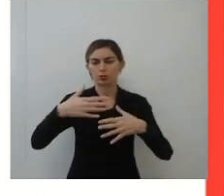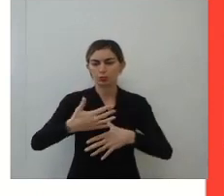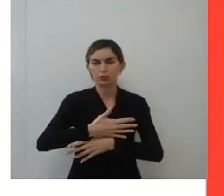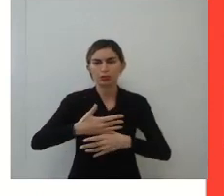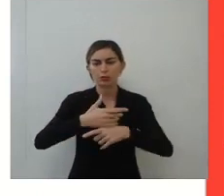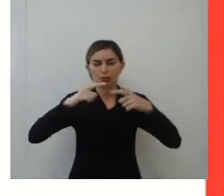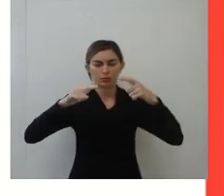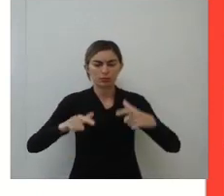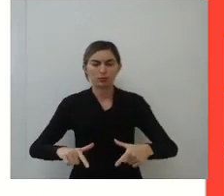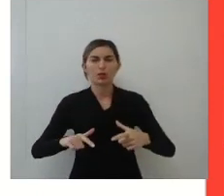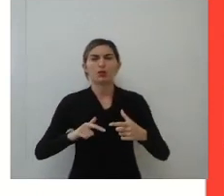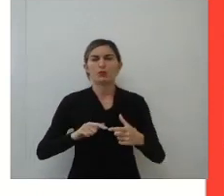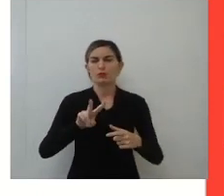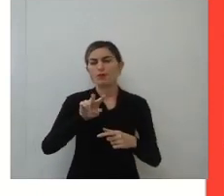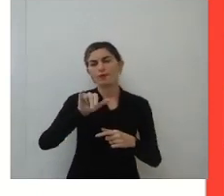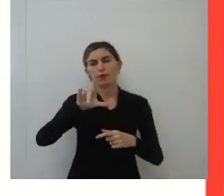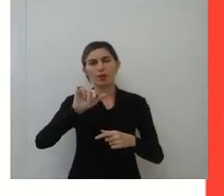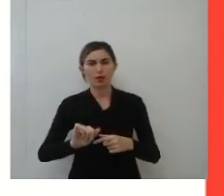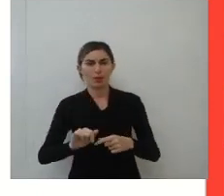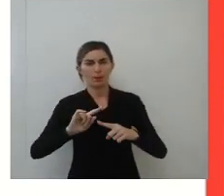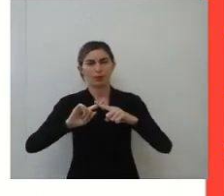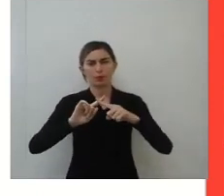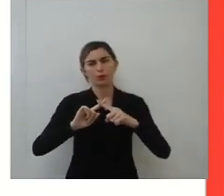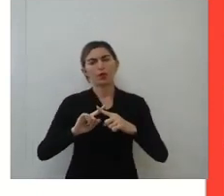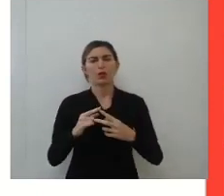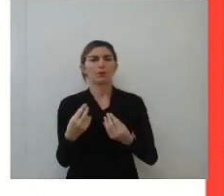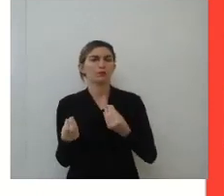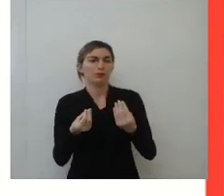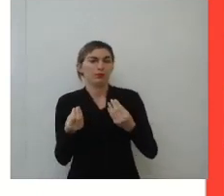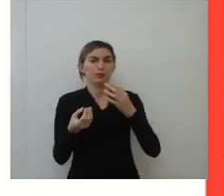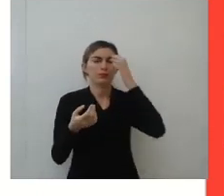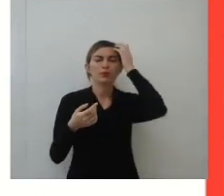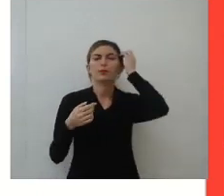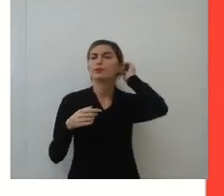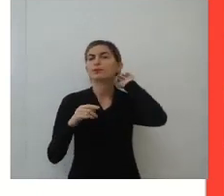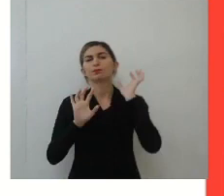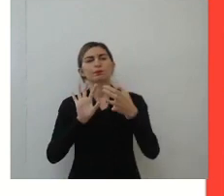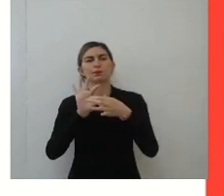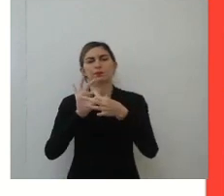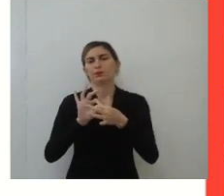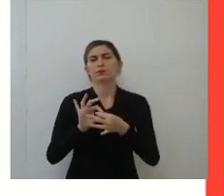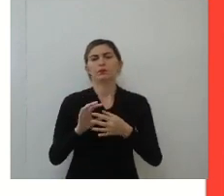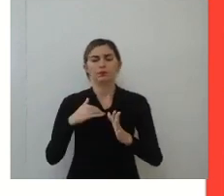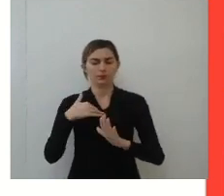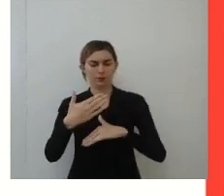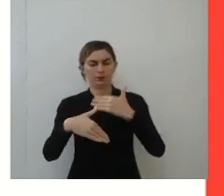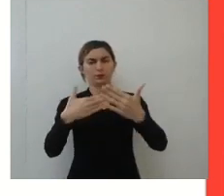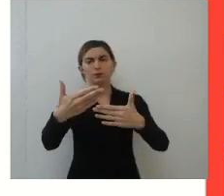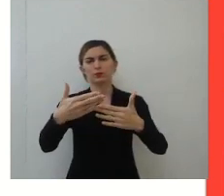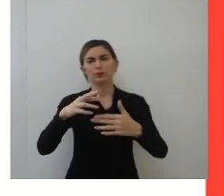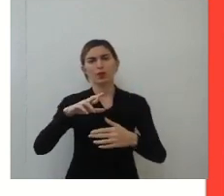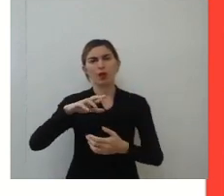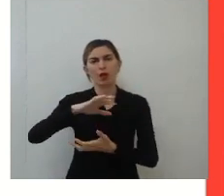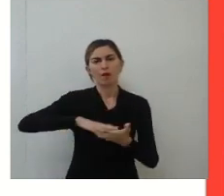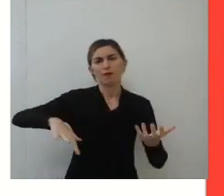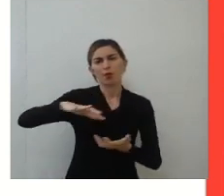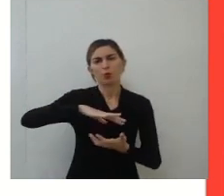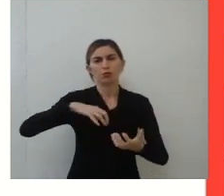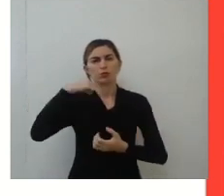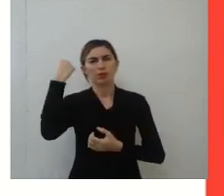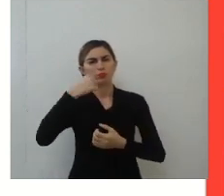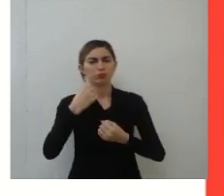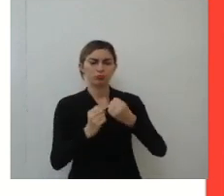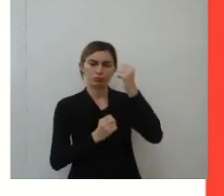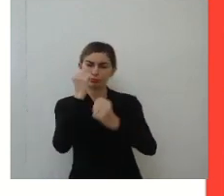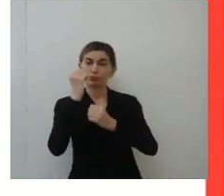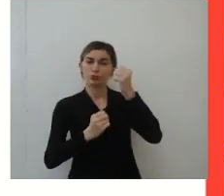cidade local e vila. Por que ele era dessa forma e por que ele está ligado ao processo das revoluções industriais? Porque